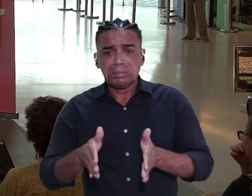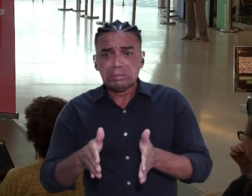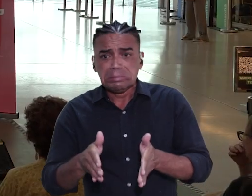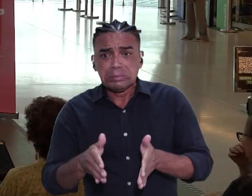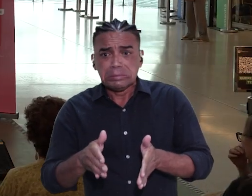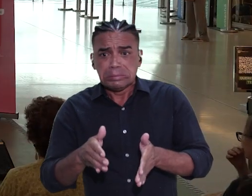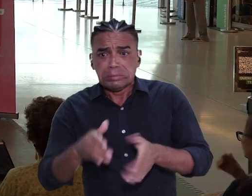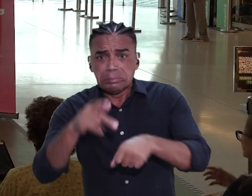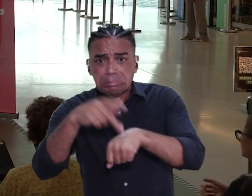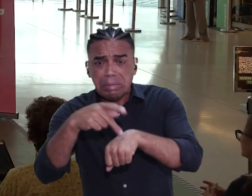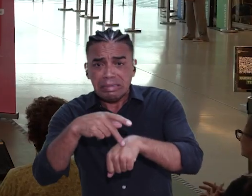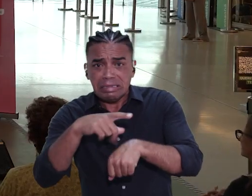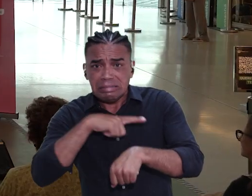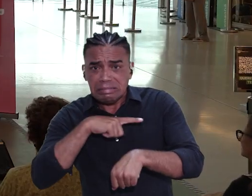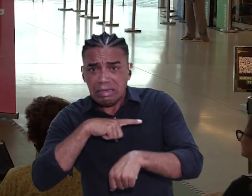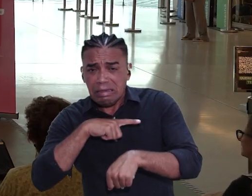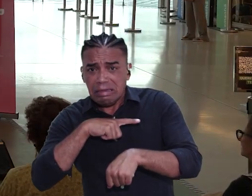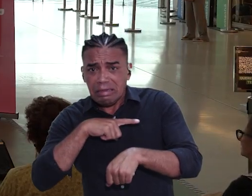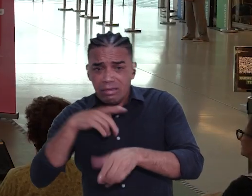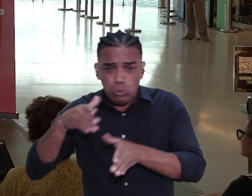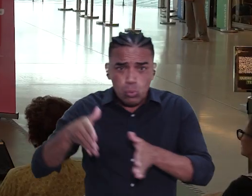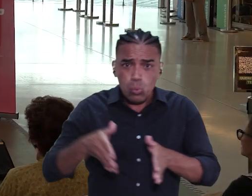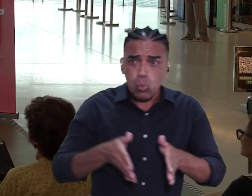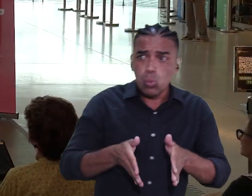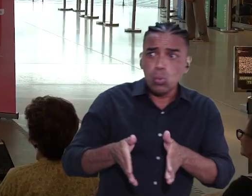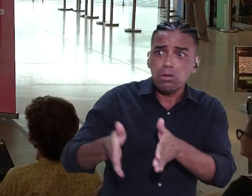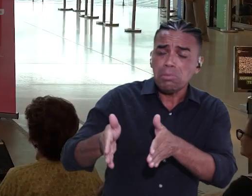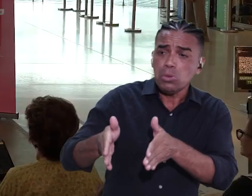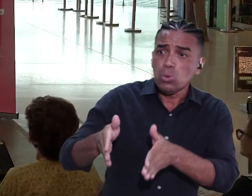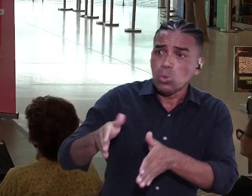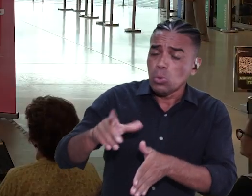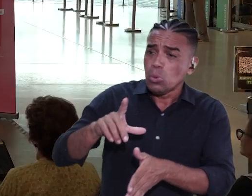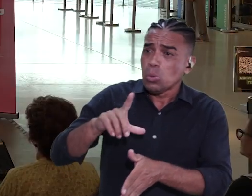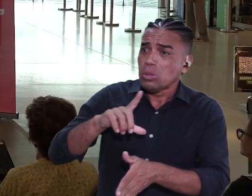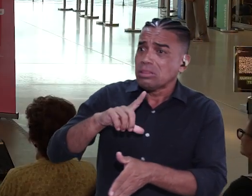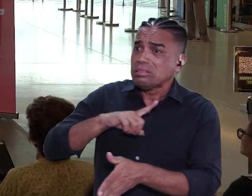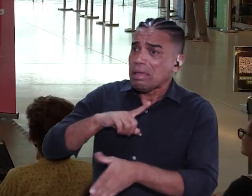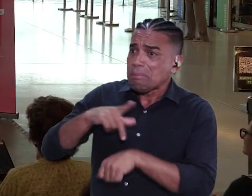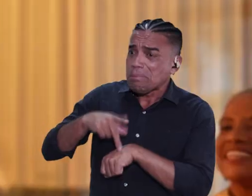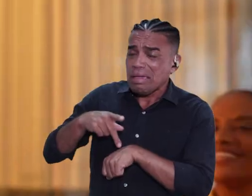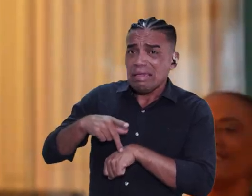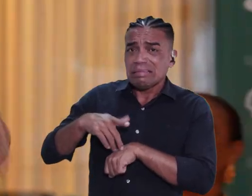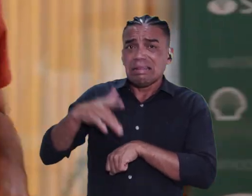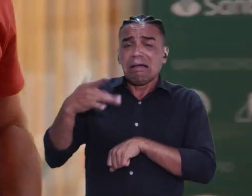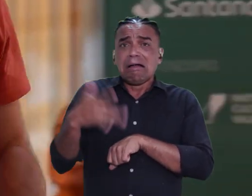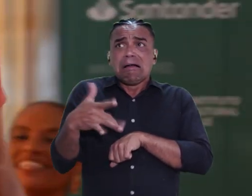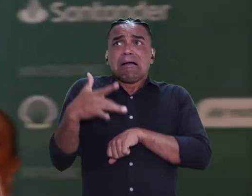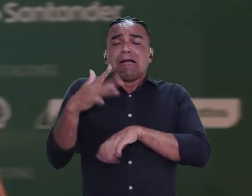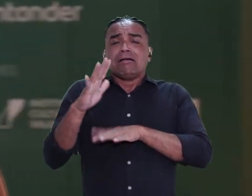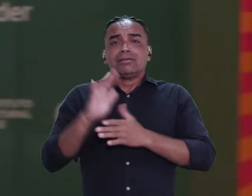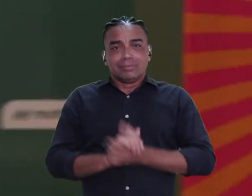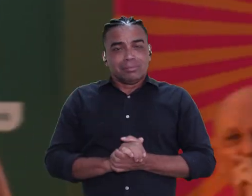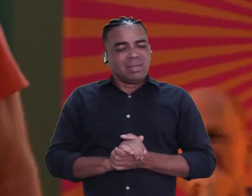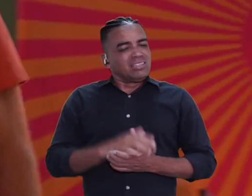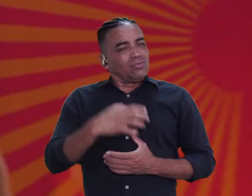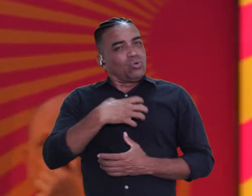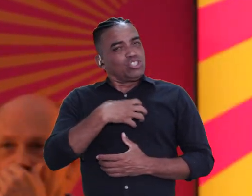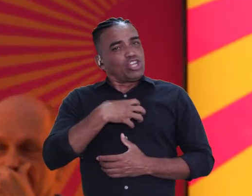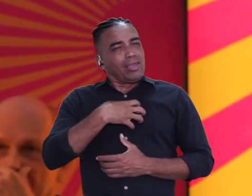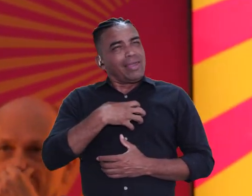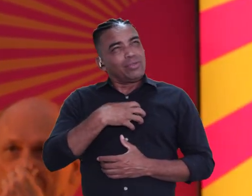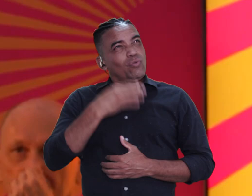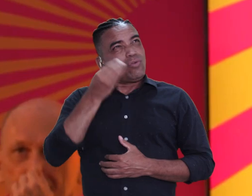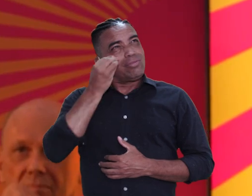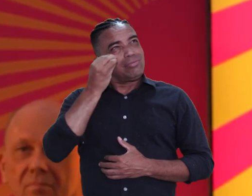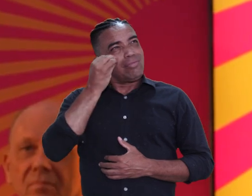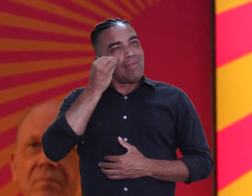uma pedra no meio do caminho. Ai, como dói. Mas eu vou tentar dizer de uma